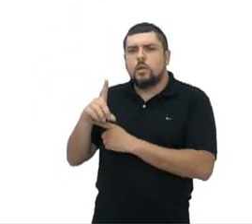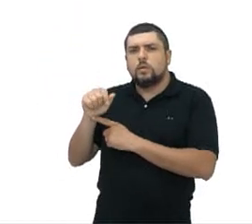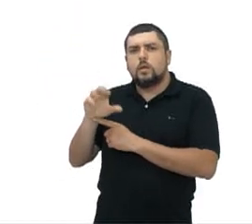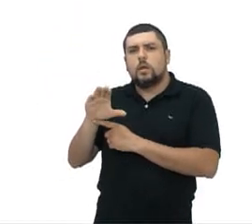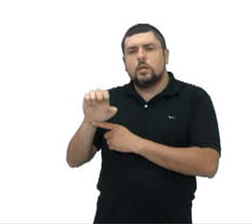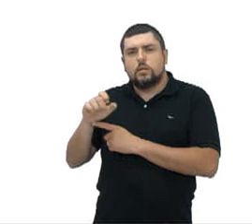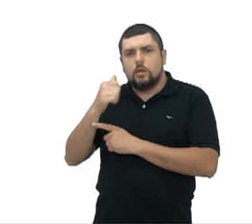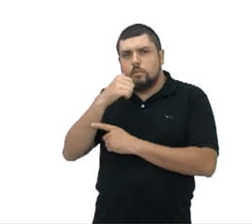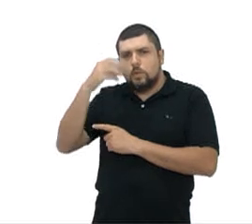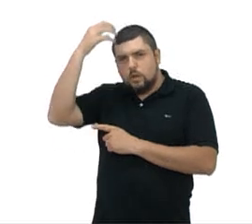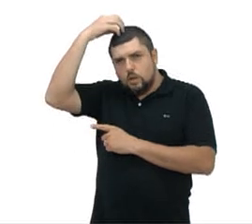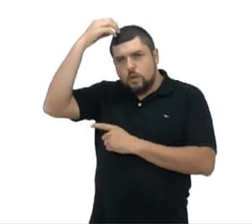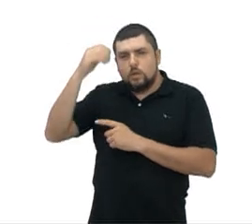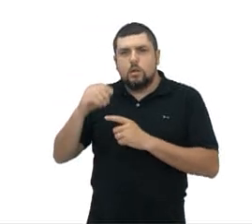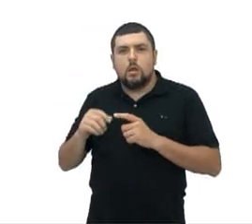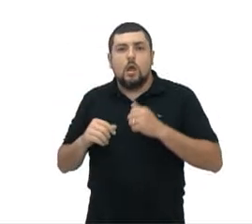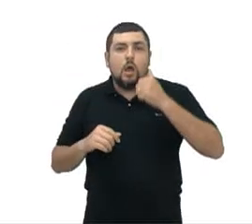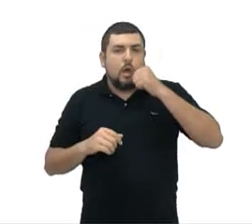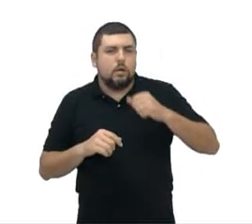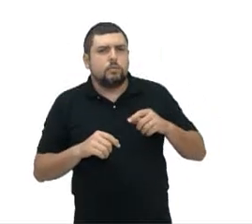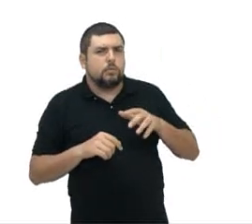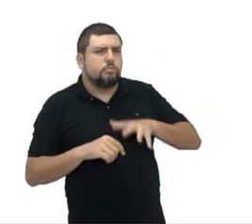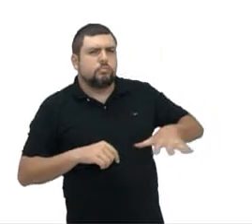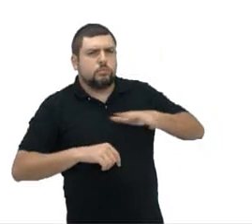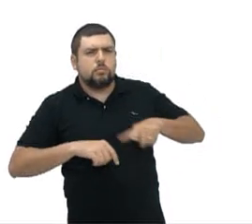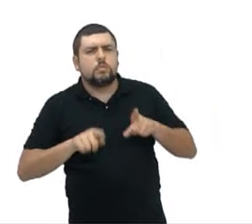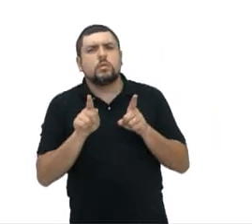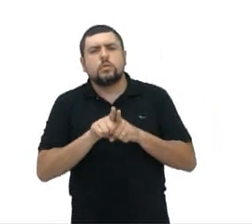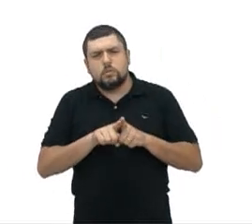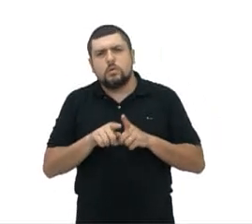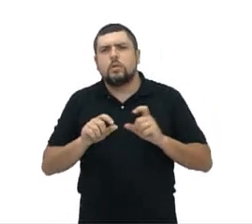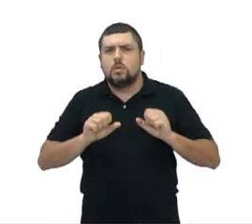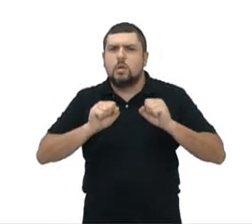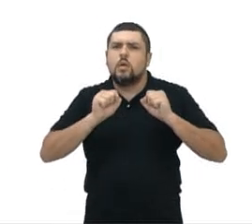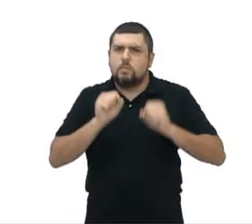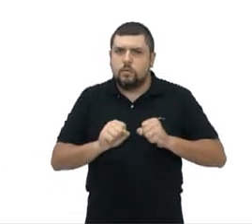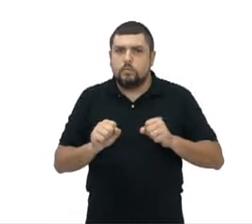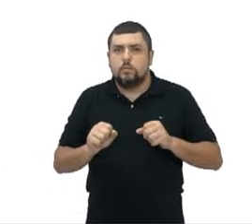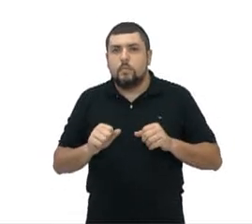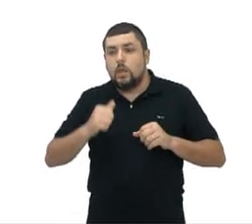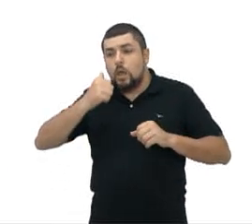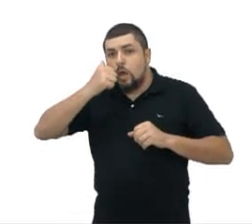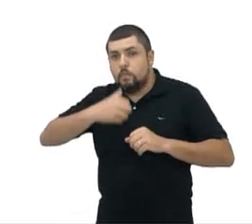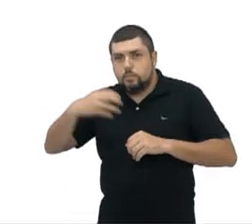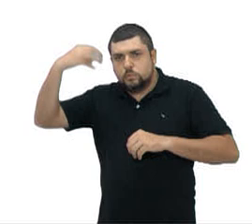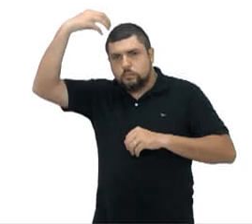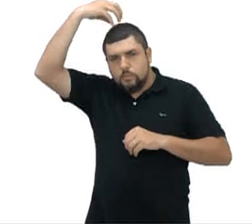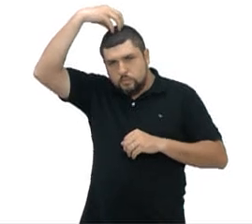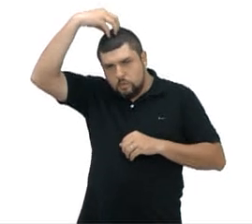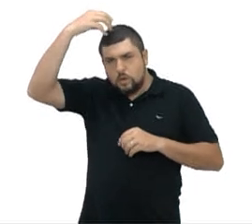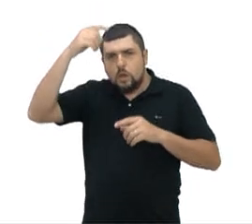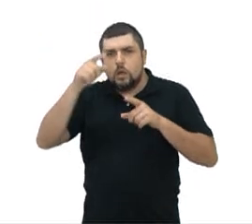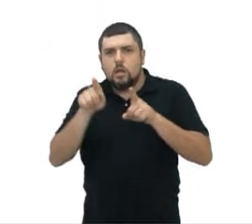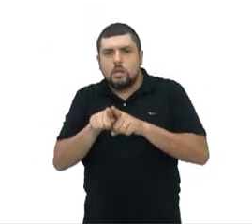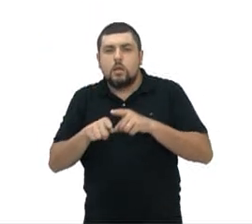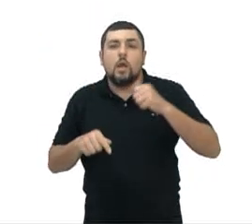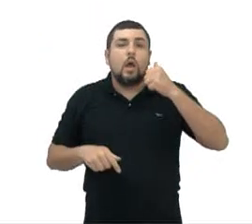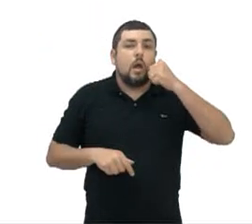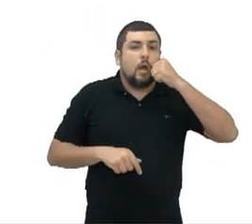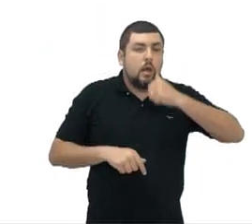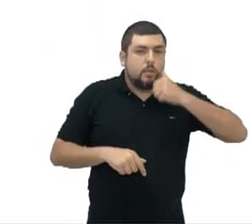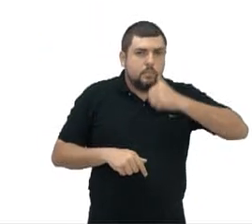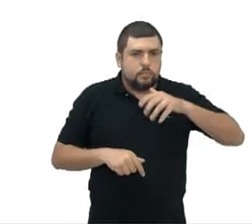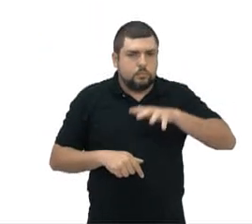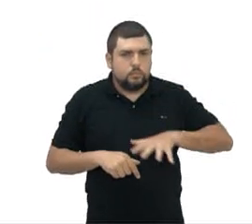ser portadoras de oferendas aos deuses, né? Elas eram, as Candaces, além da parte política, elas também, a mulher também tinha um